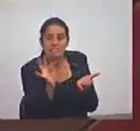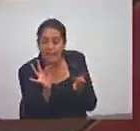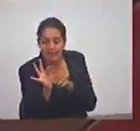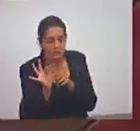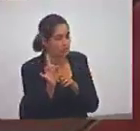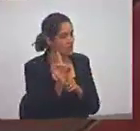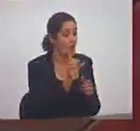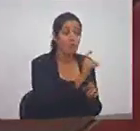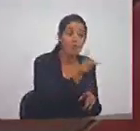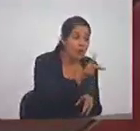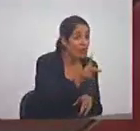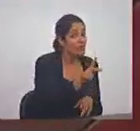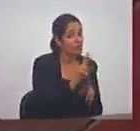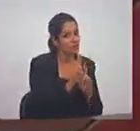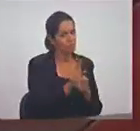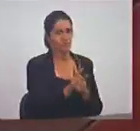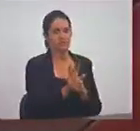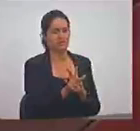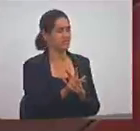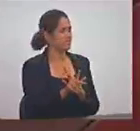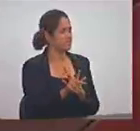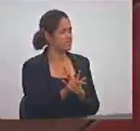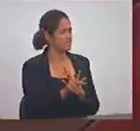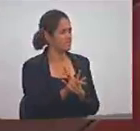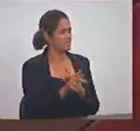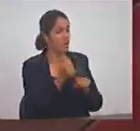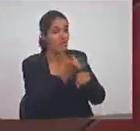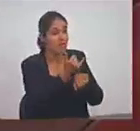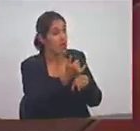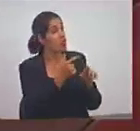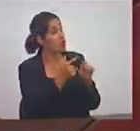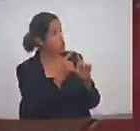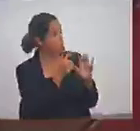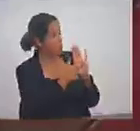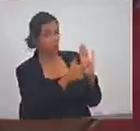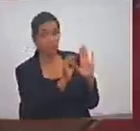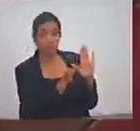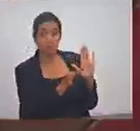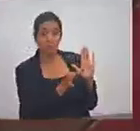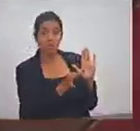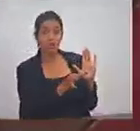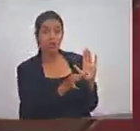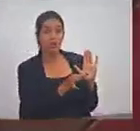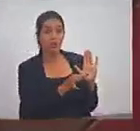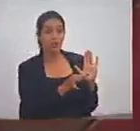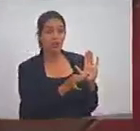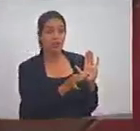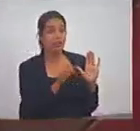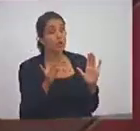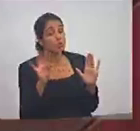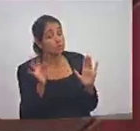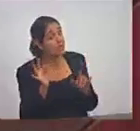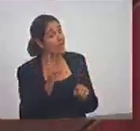contratou educador. Tem técnico, e temos filmagem disso, tem técnico dando aula em lugar de educador e professor. Ele que era auxiliar do